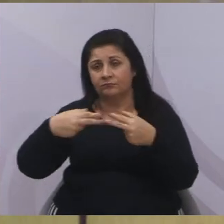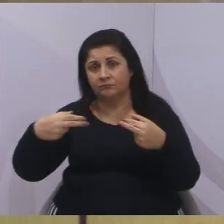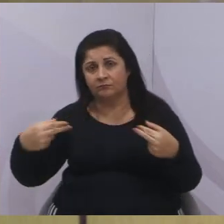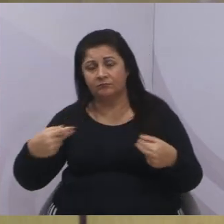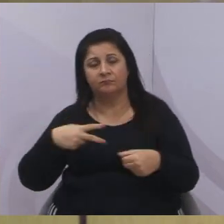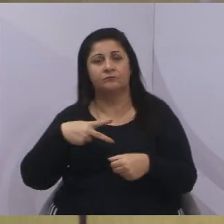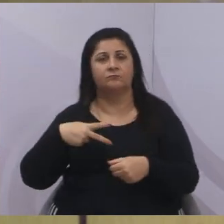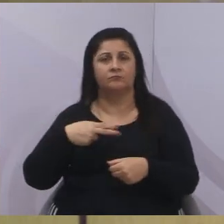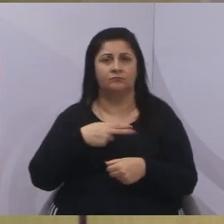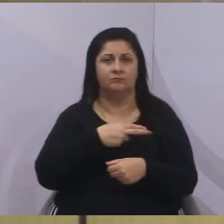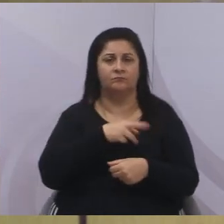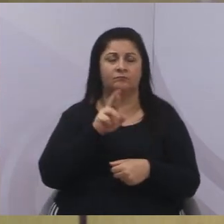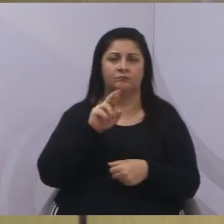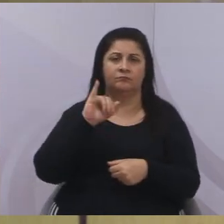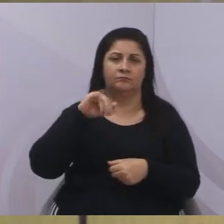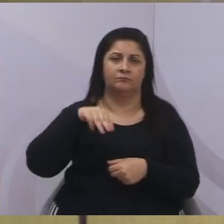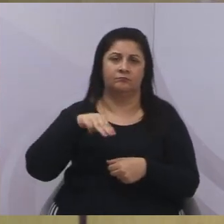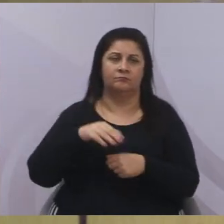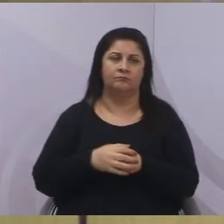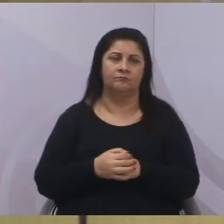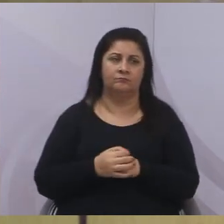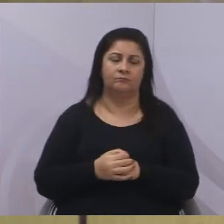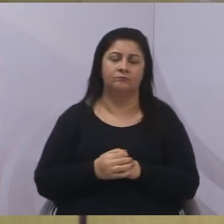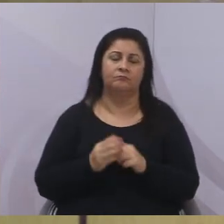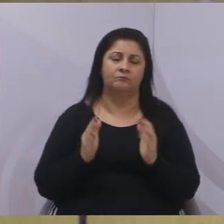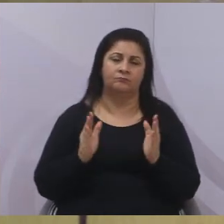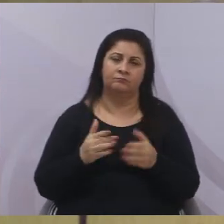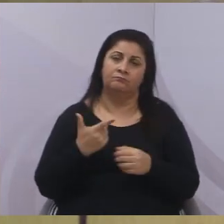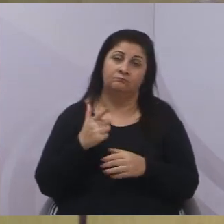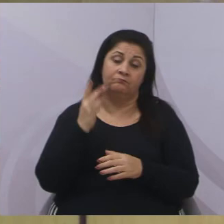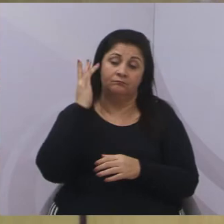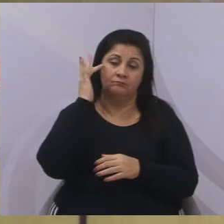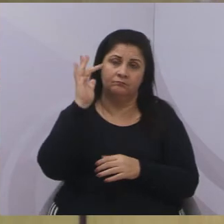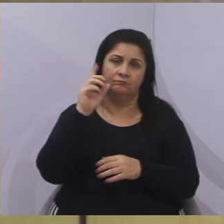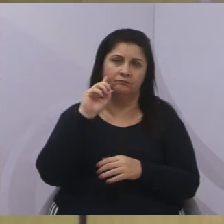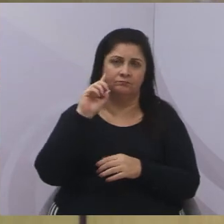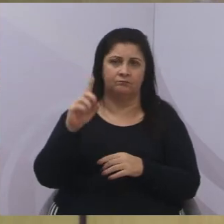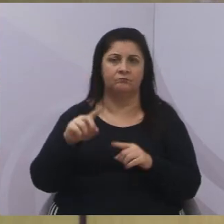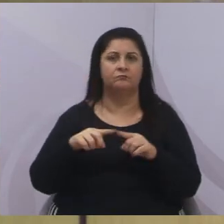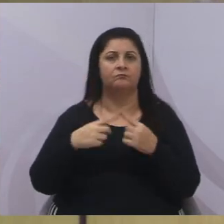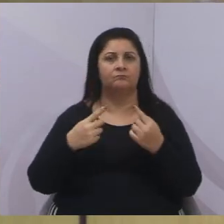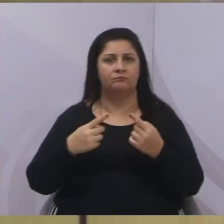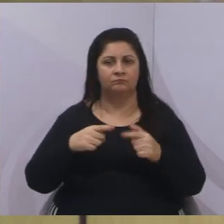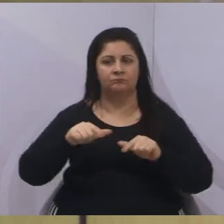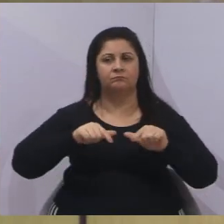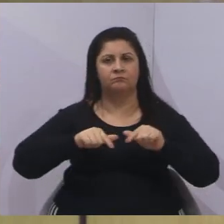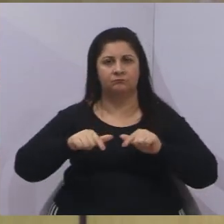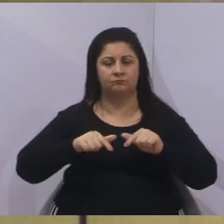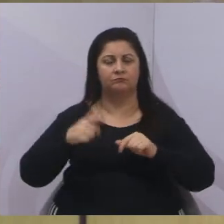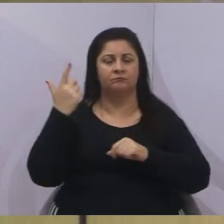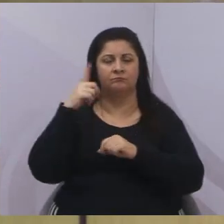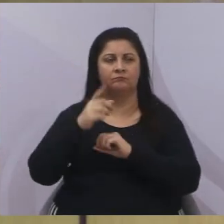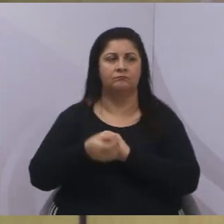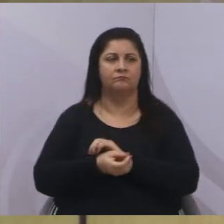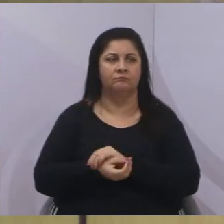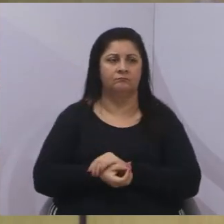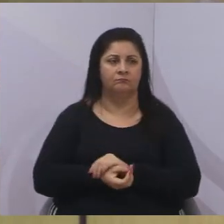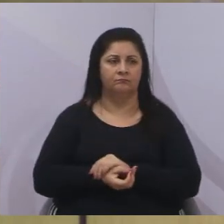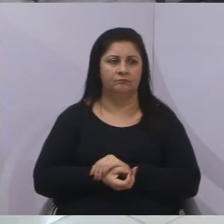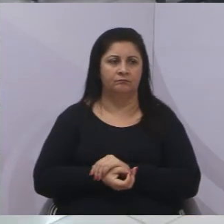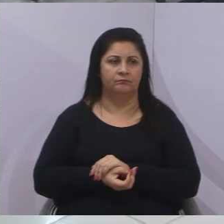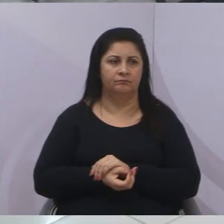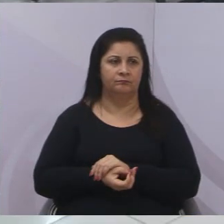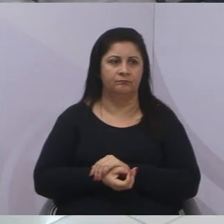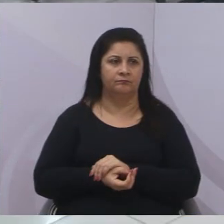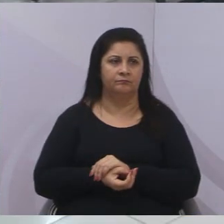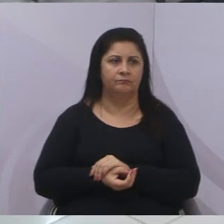as cirurgias desses pacientes. Então, no momento, a gente não tem data, mas nós estamos nos debruçando em cima disso. Você quer falar dos